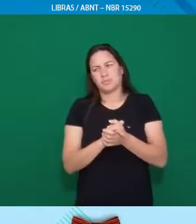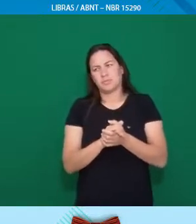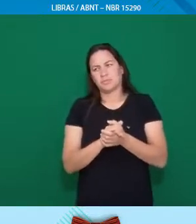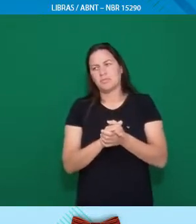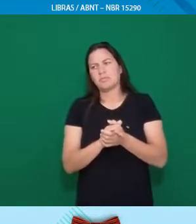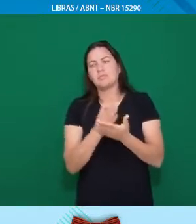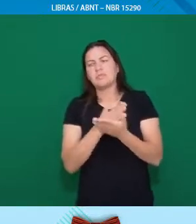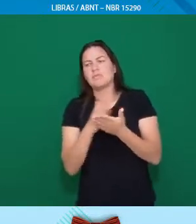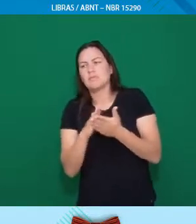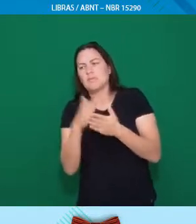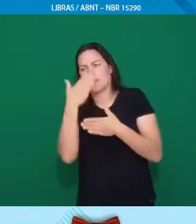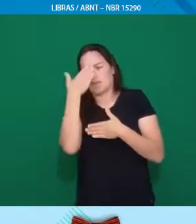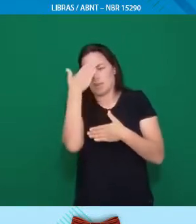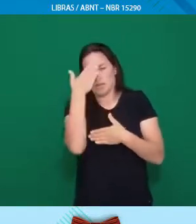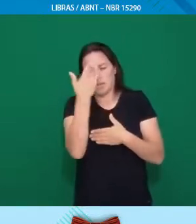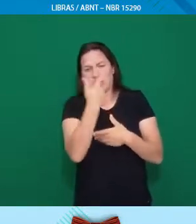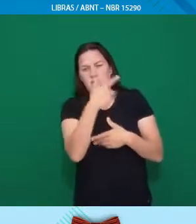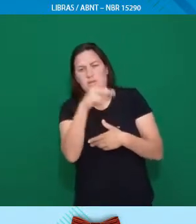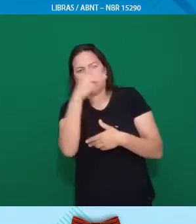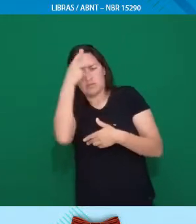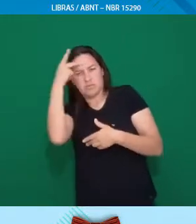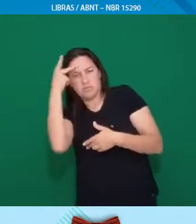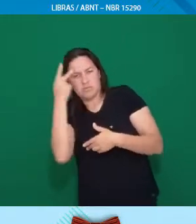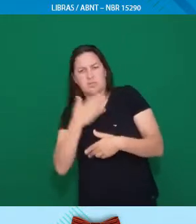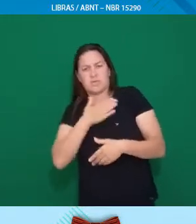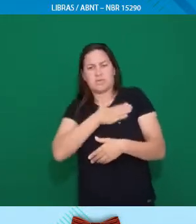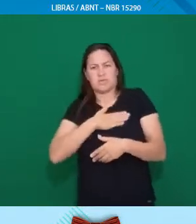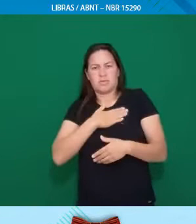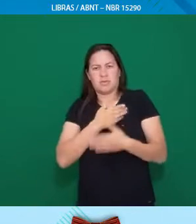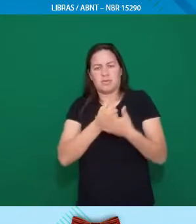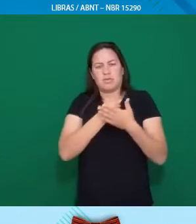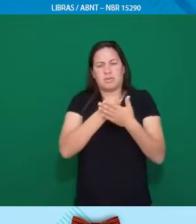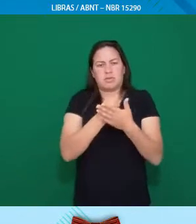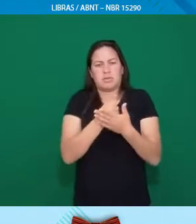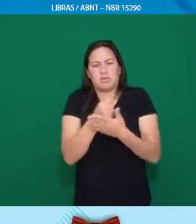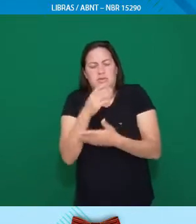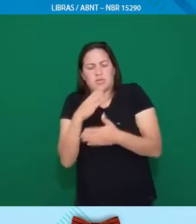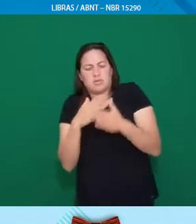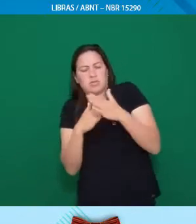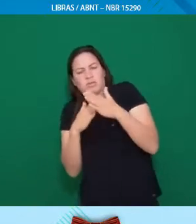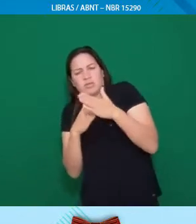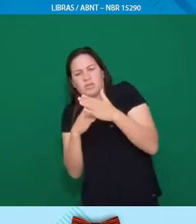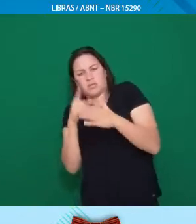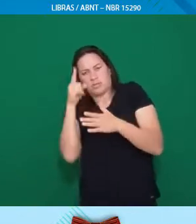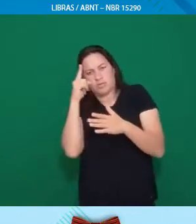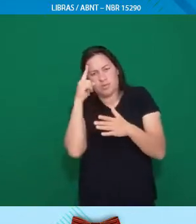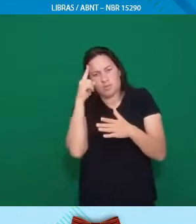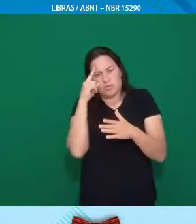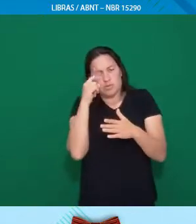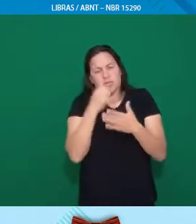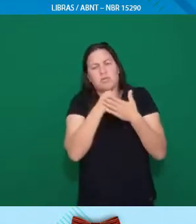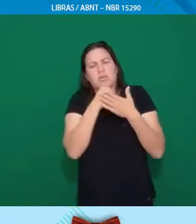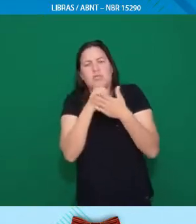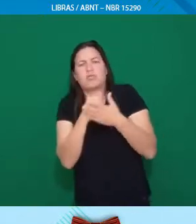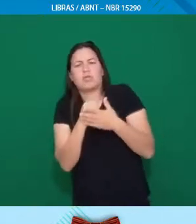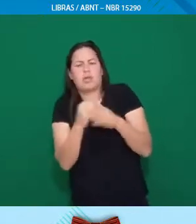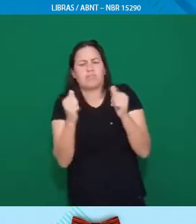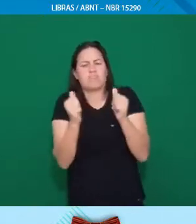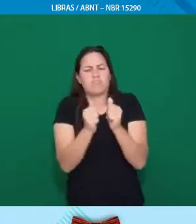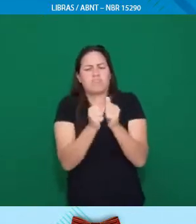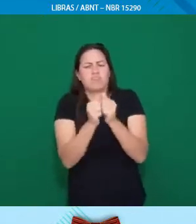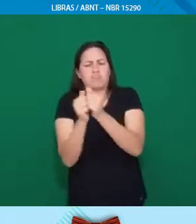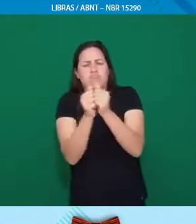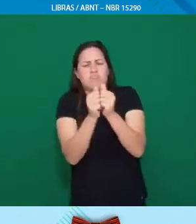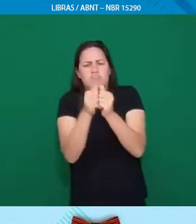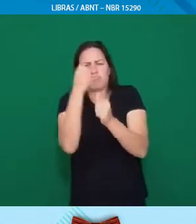eu desço dessa maneira eu agradeço desde já e se disponibilizarem que deixaria um pouquinho do seu tempo do seu dia para contribuir para